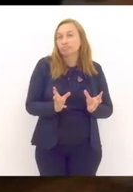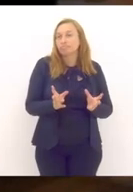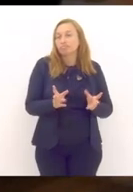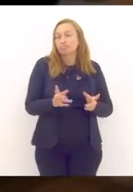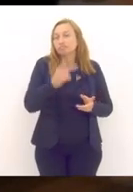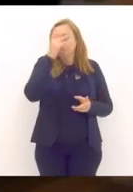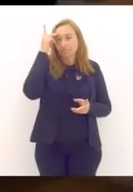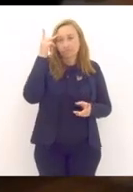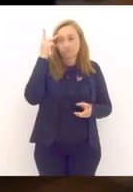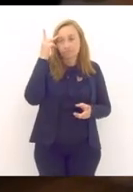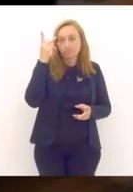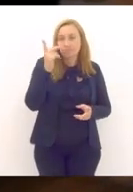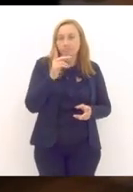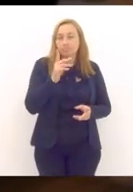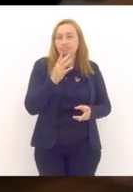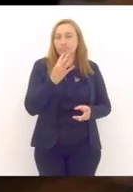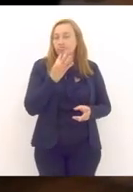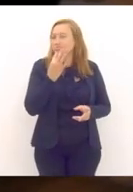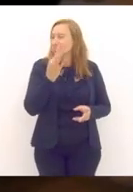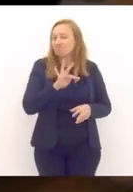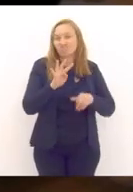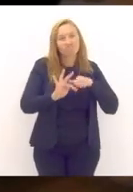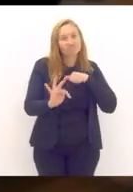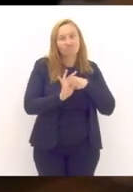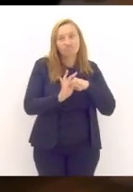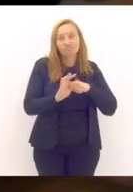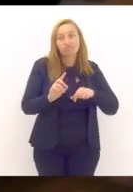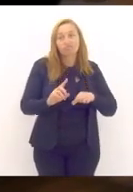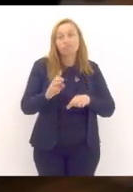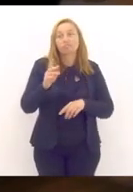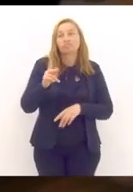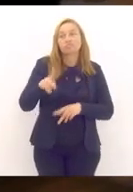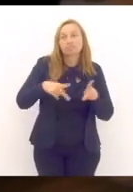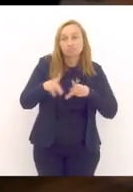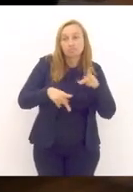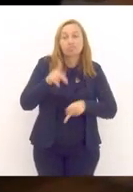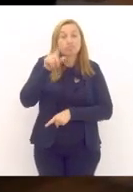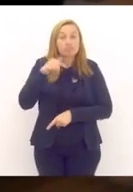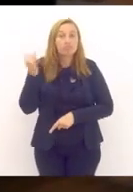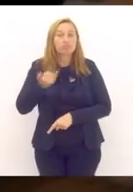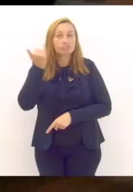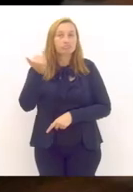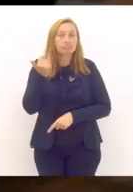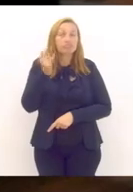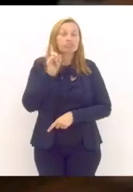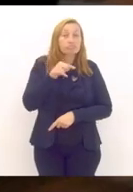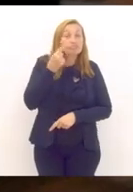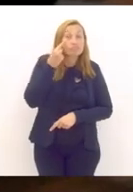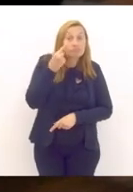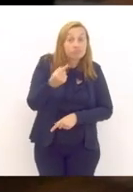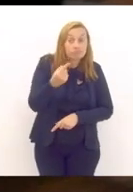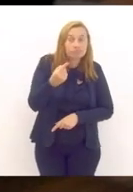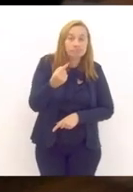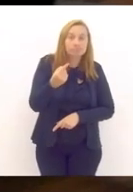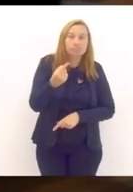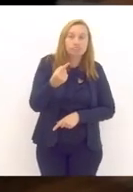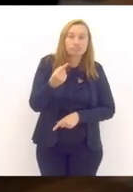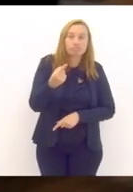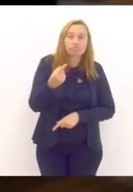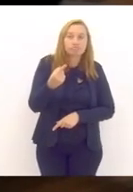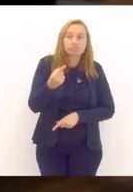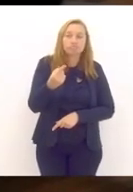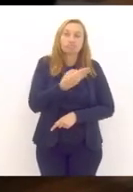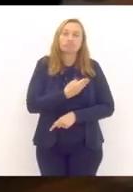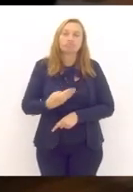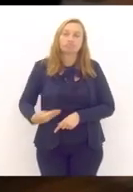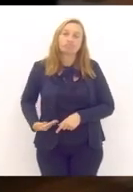que não é técnica. E, para a população, o que é importante é justamente ver aquilo que o nosso